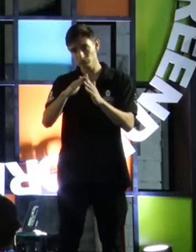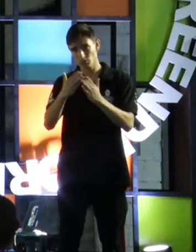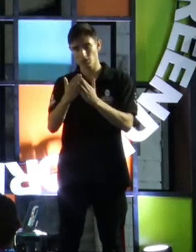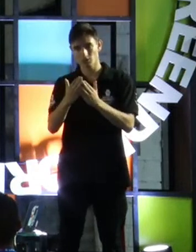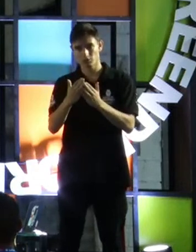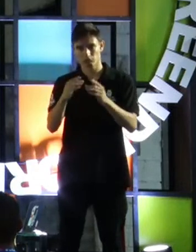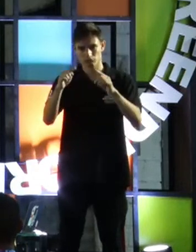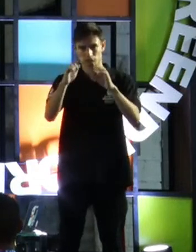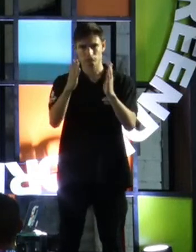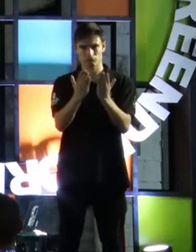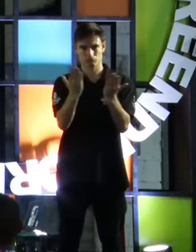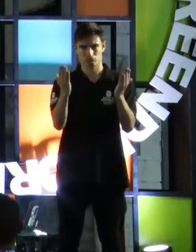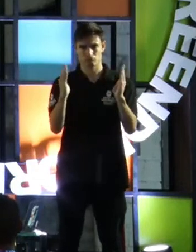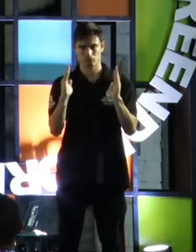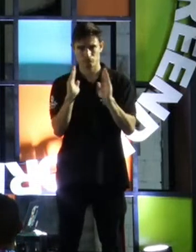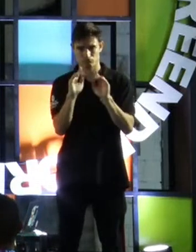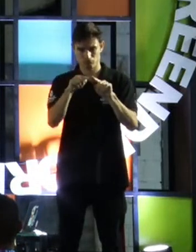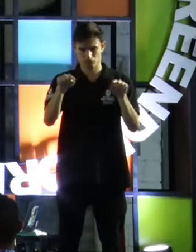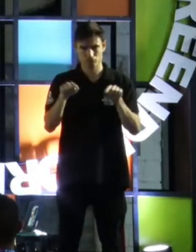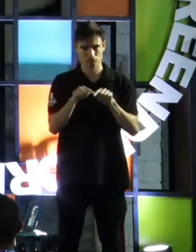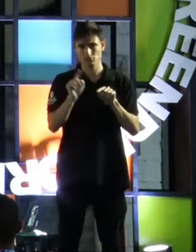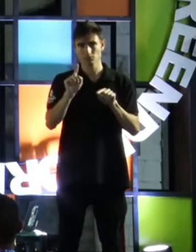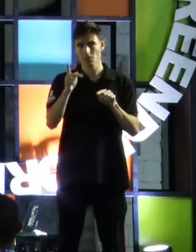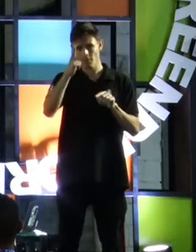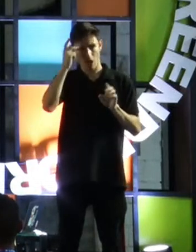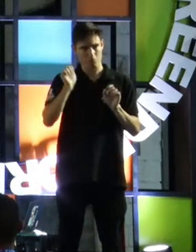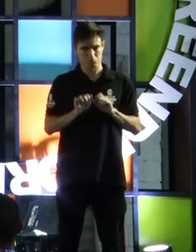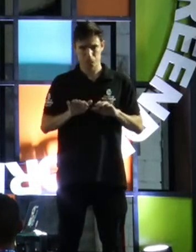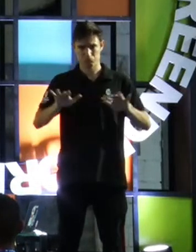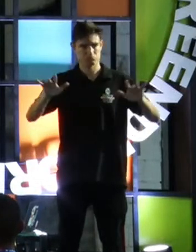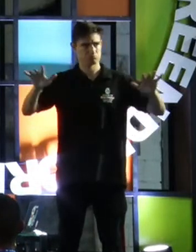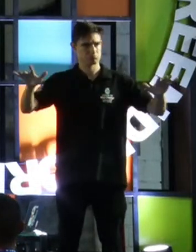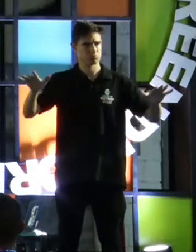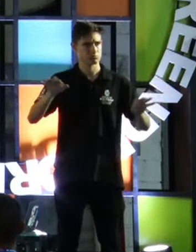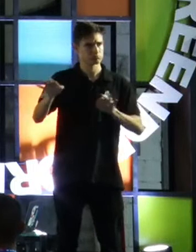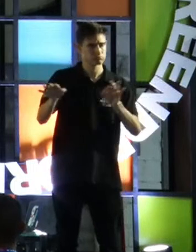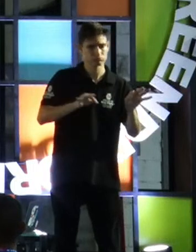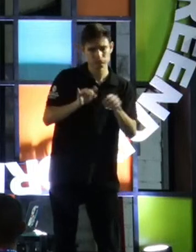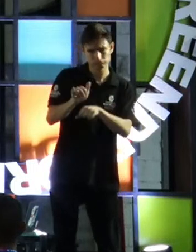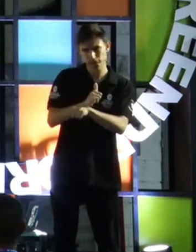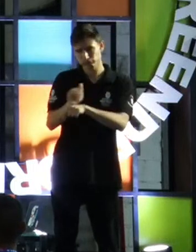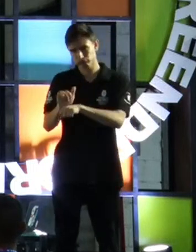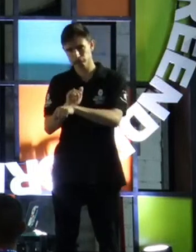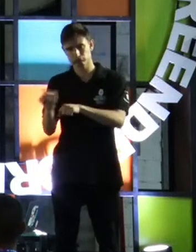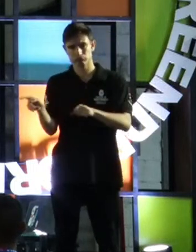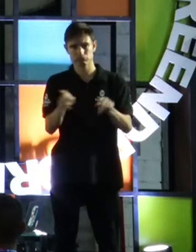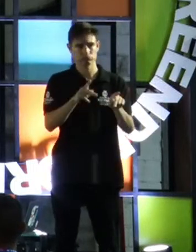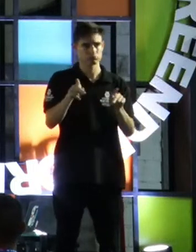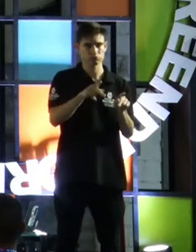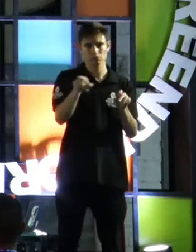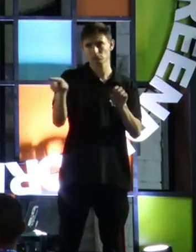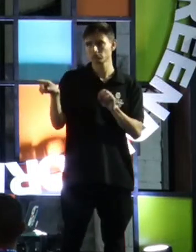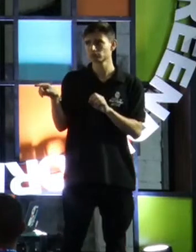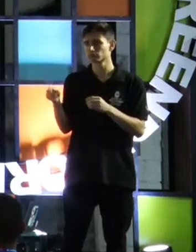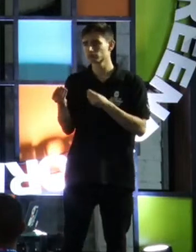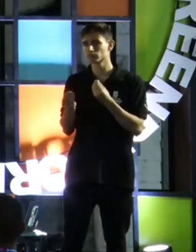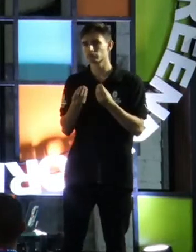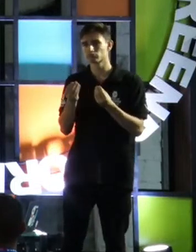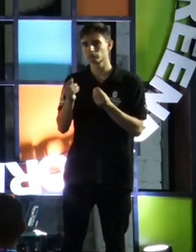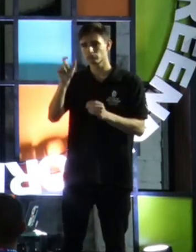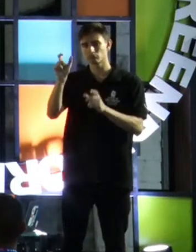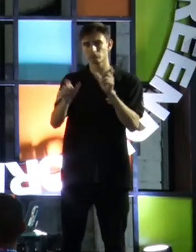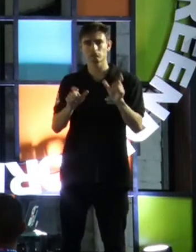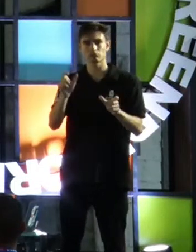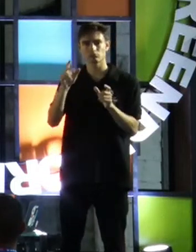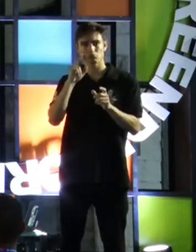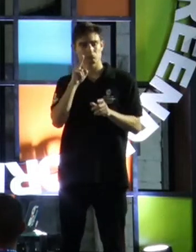tem turmas. Ela tem um bocado de gente espalhada pela cidade fazendo coisas e as professoras e professores curtindo